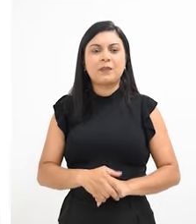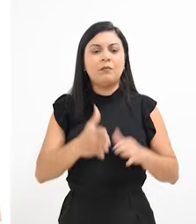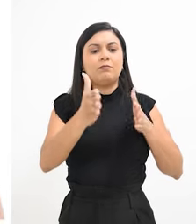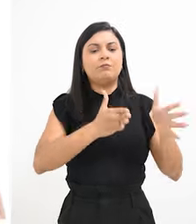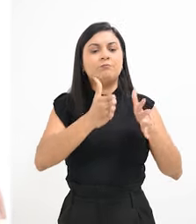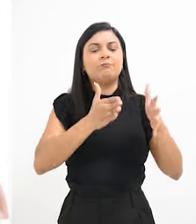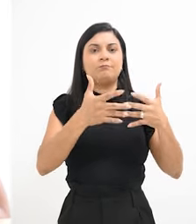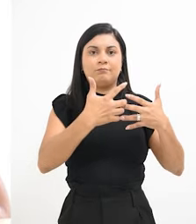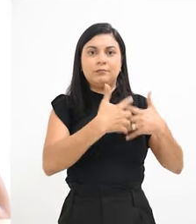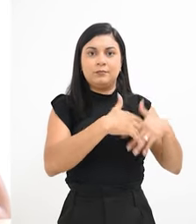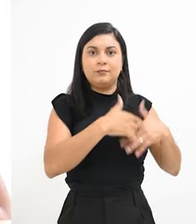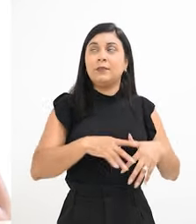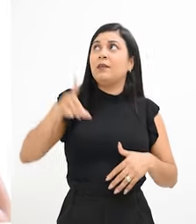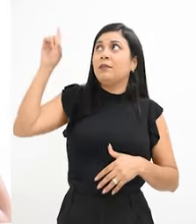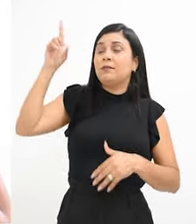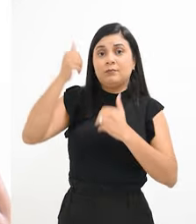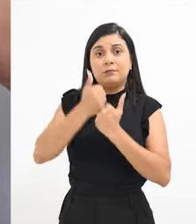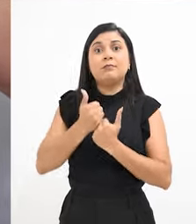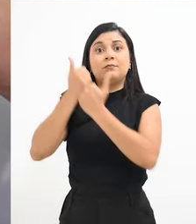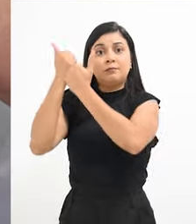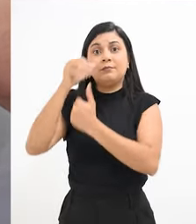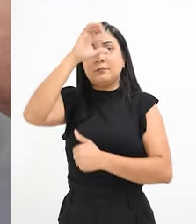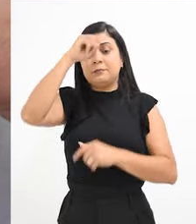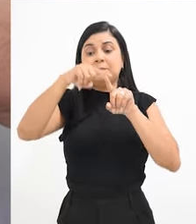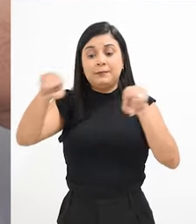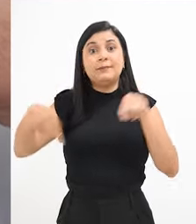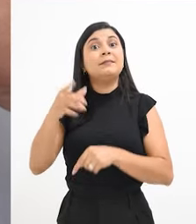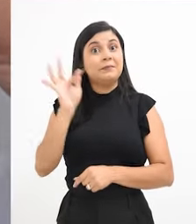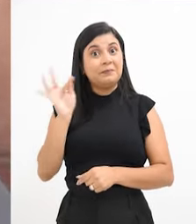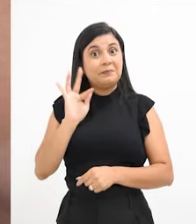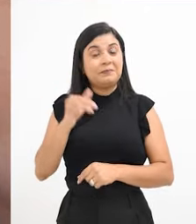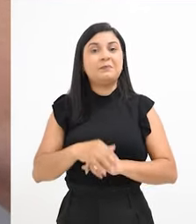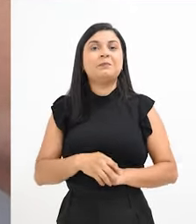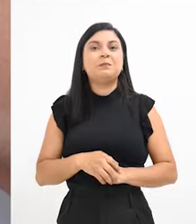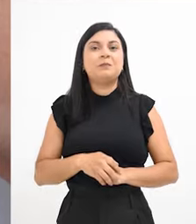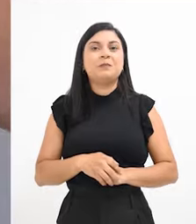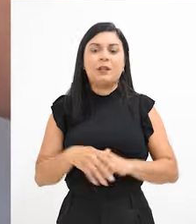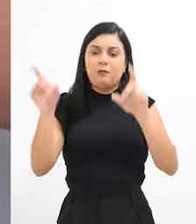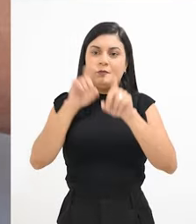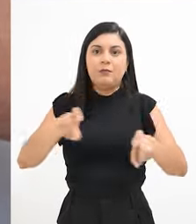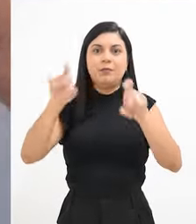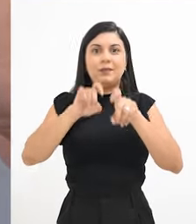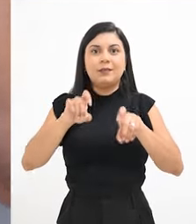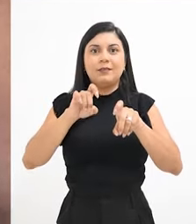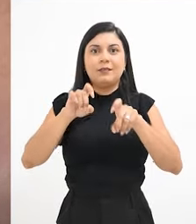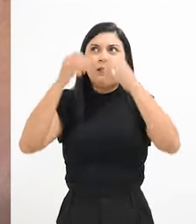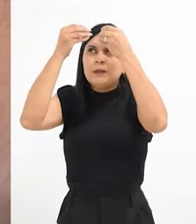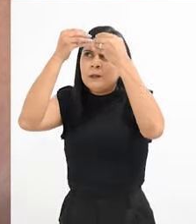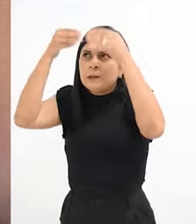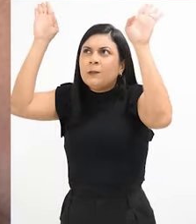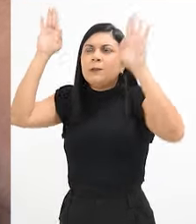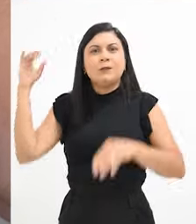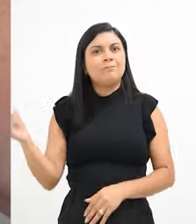Durante a jornada que iniciou no IFRN, o Anderson foi tutor de aprendizagem em laboratório em física. A informática abriu as